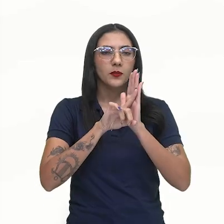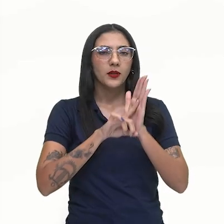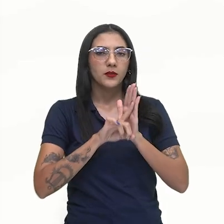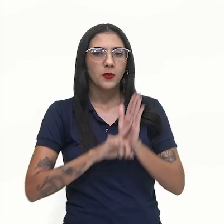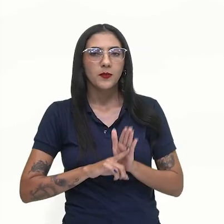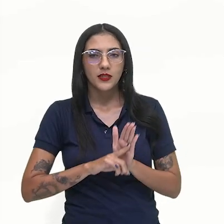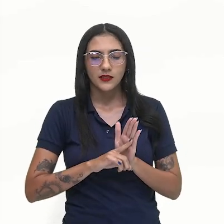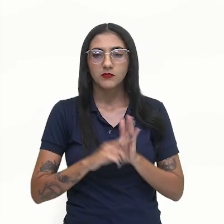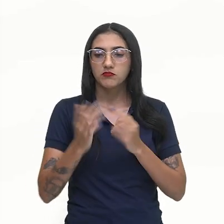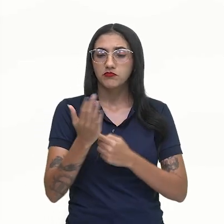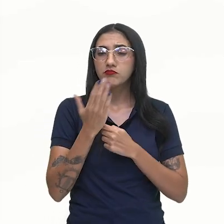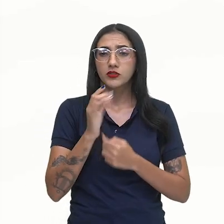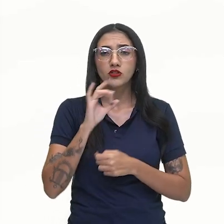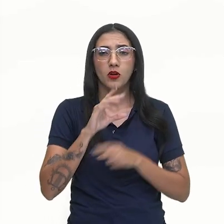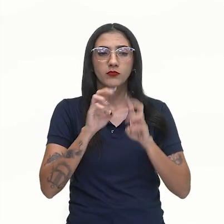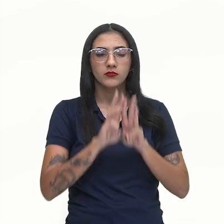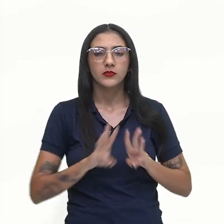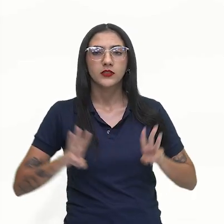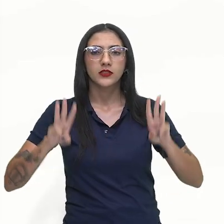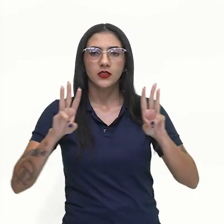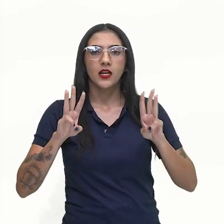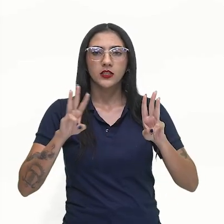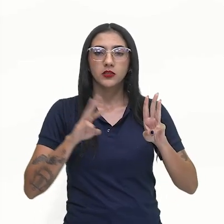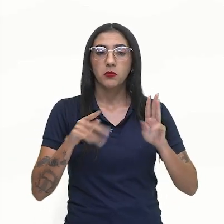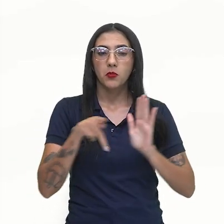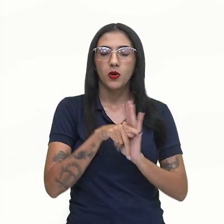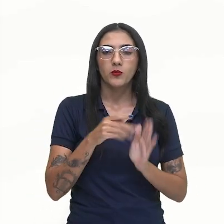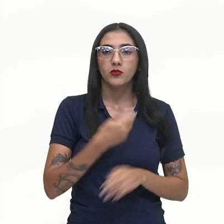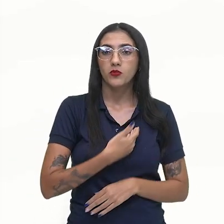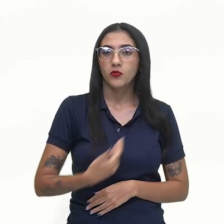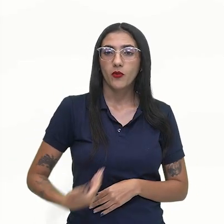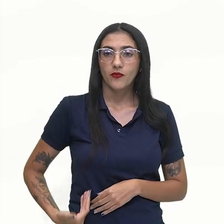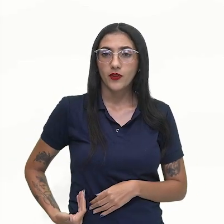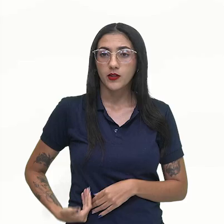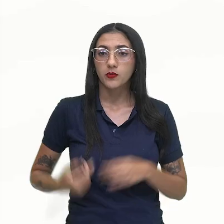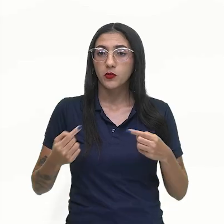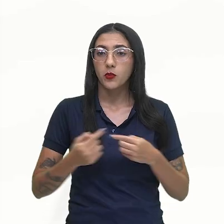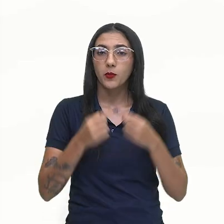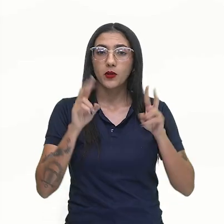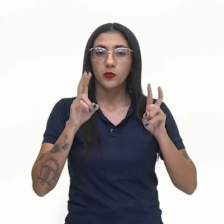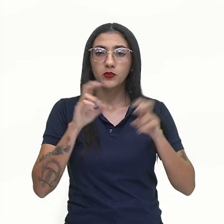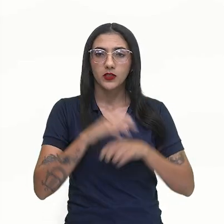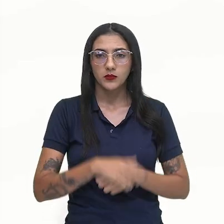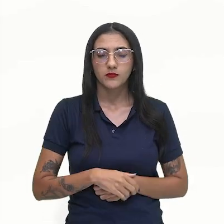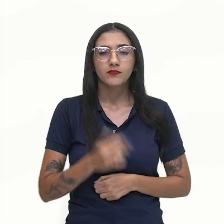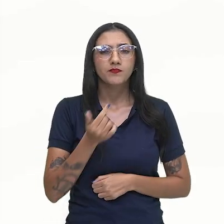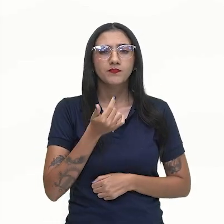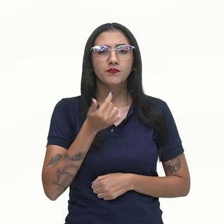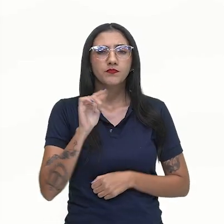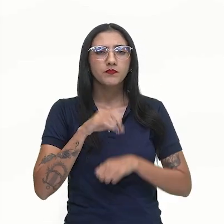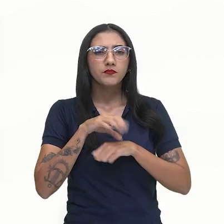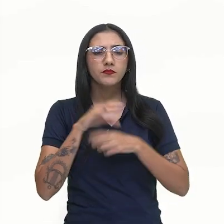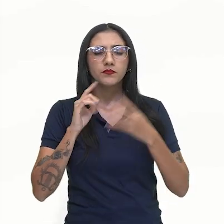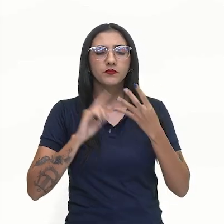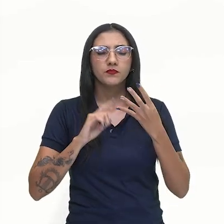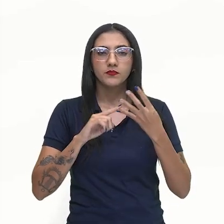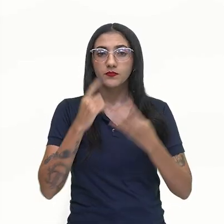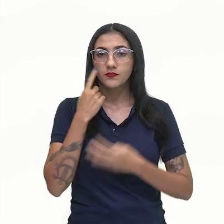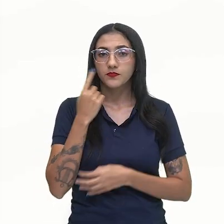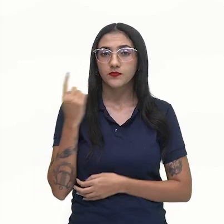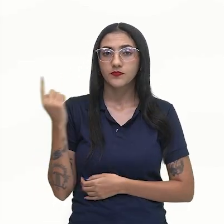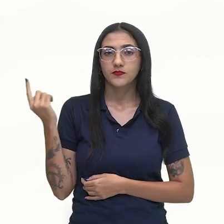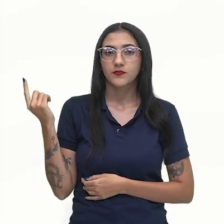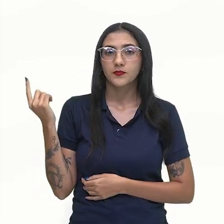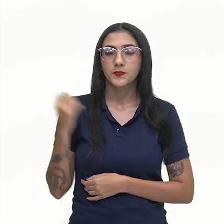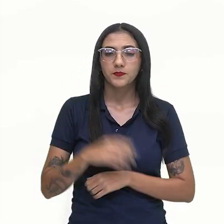Vai vir como resposta somente websites do governo. Outra dica, search by file